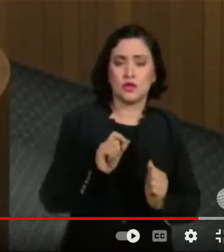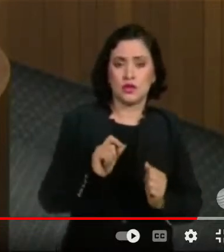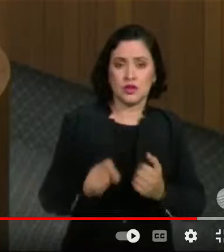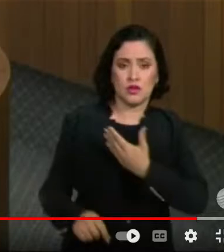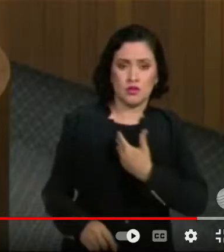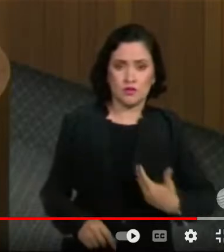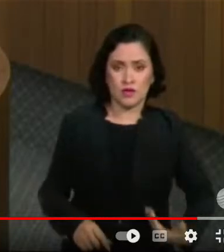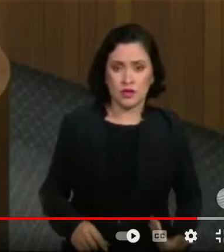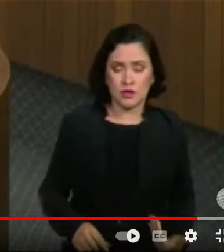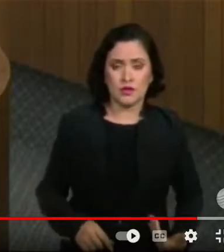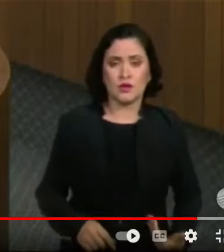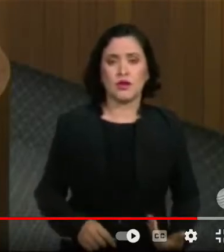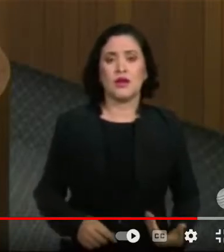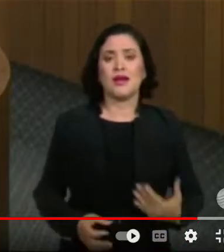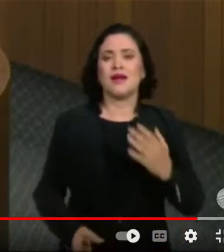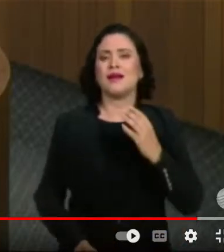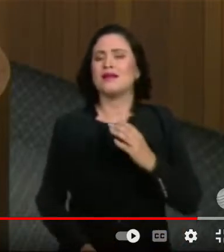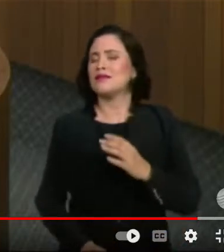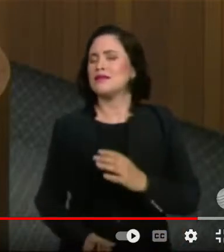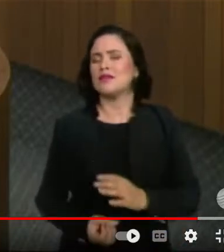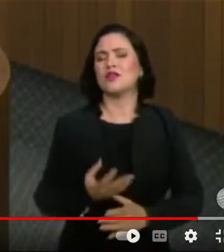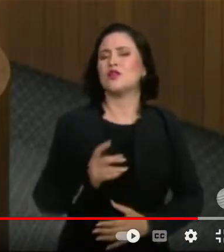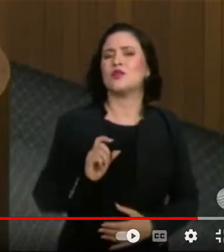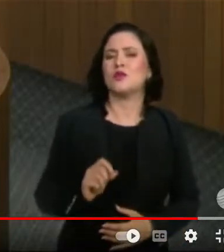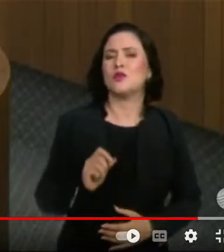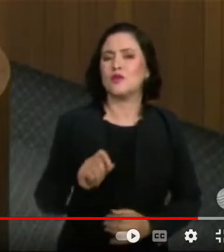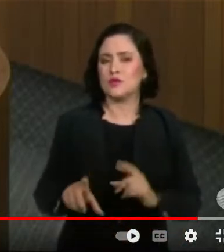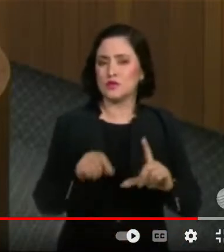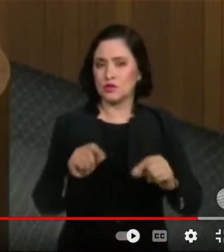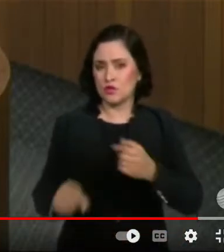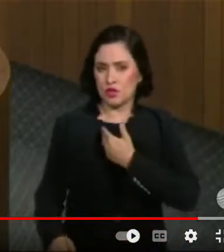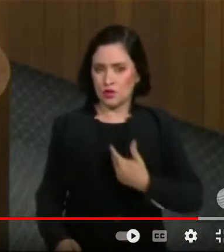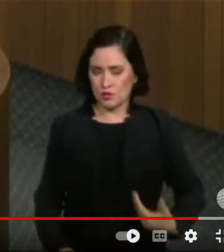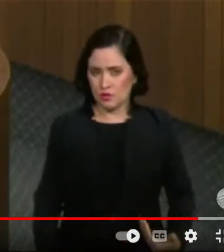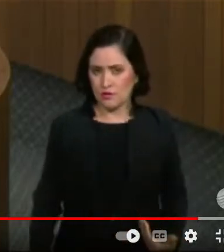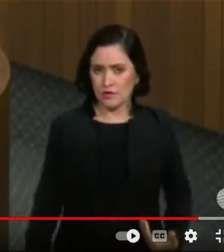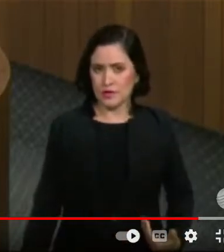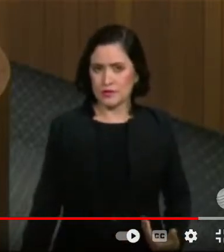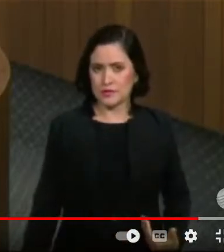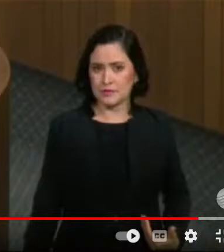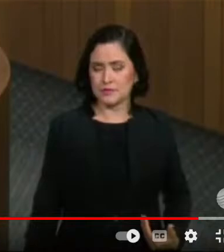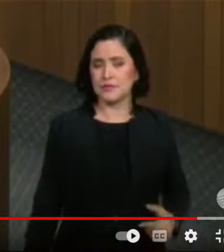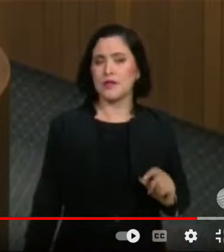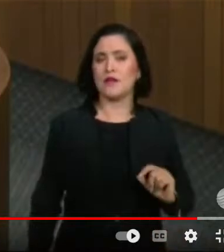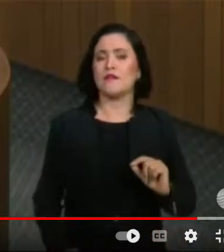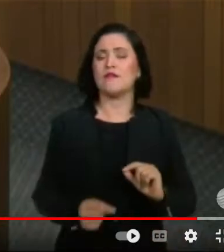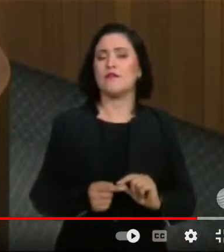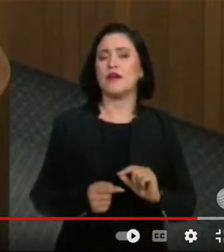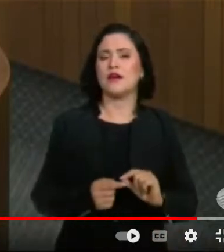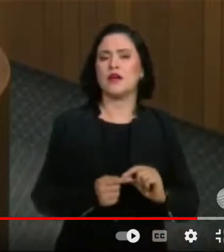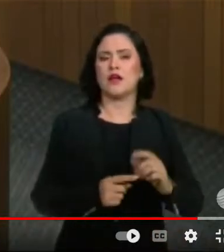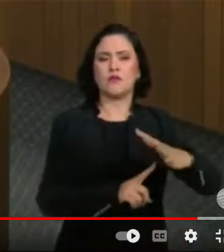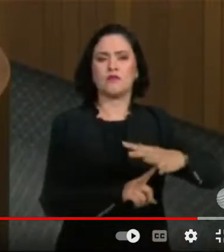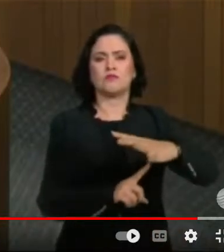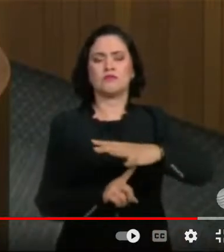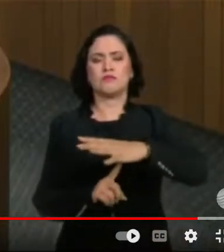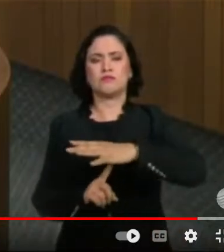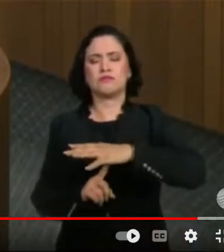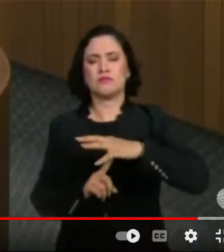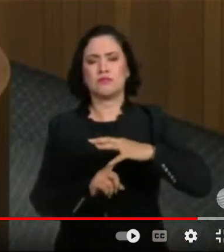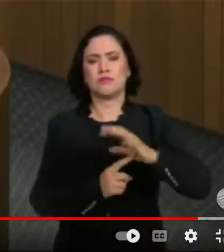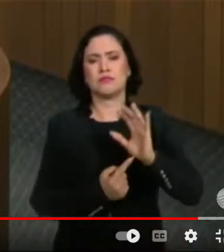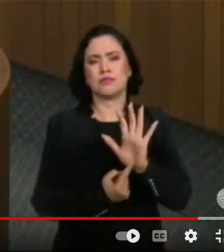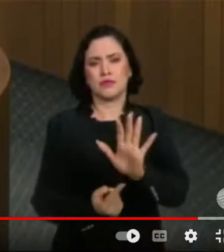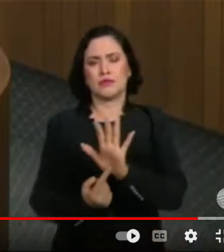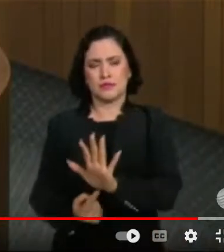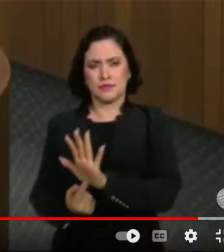estabeleceu exatamente como uma decisão de governo que o governo fará esse parque de exposição. O Sindicato Rural de